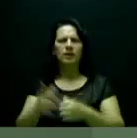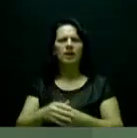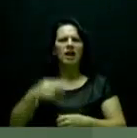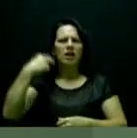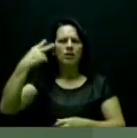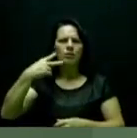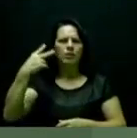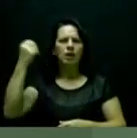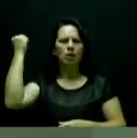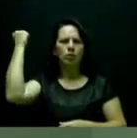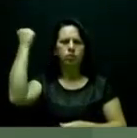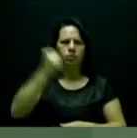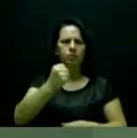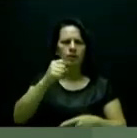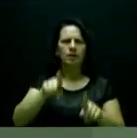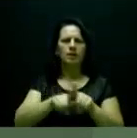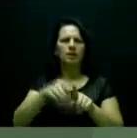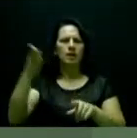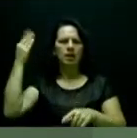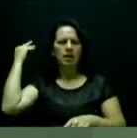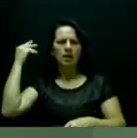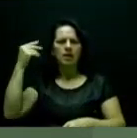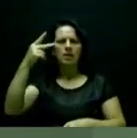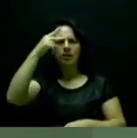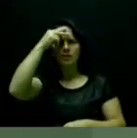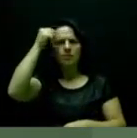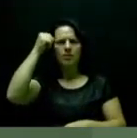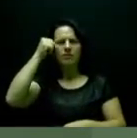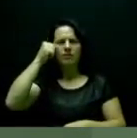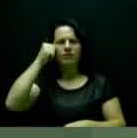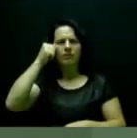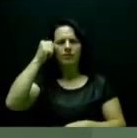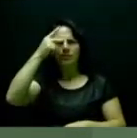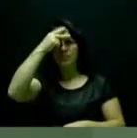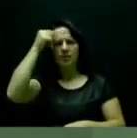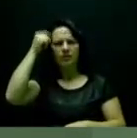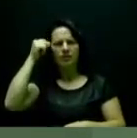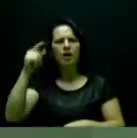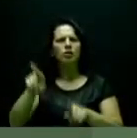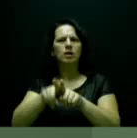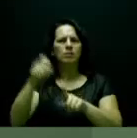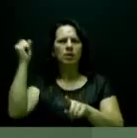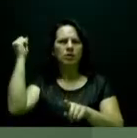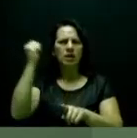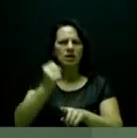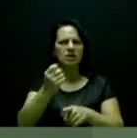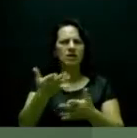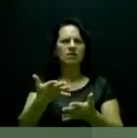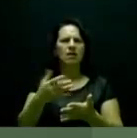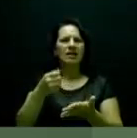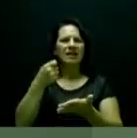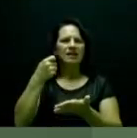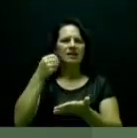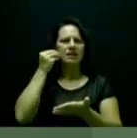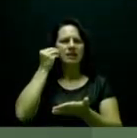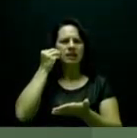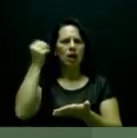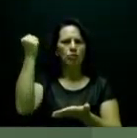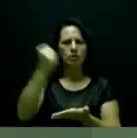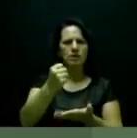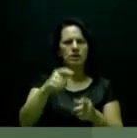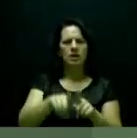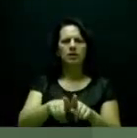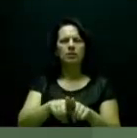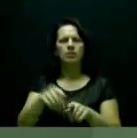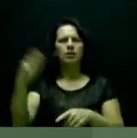assassinado, ex-prefeito que sofreu atentado. Recentemente, no Guarujá, através das redes sociais, foi uma senhora lá